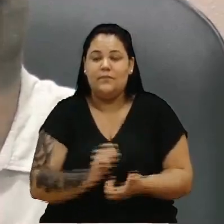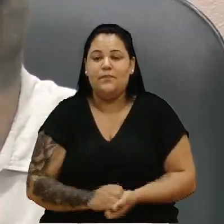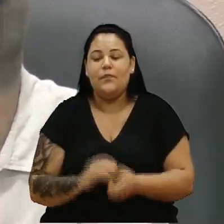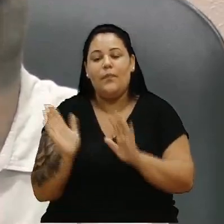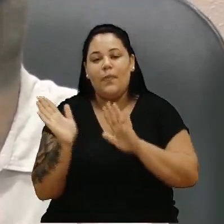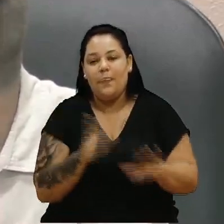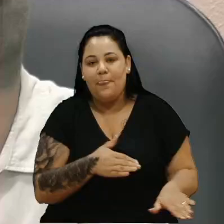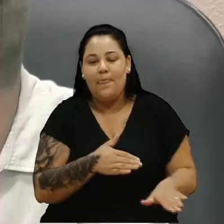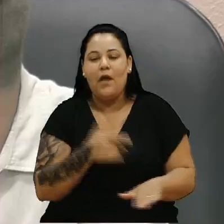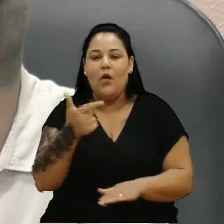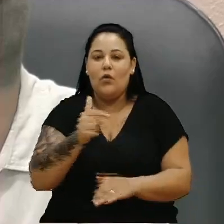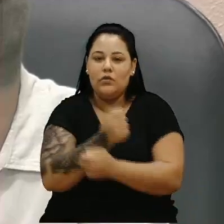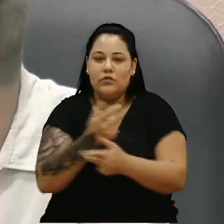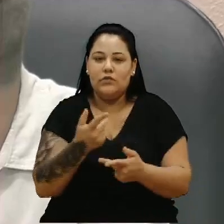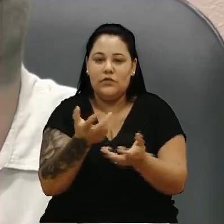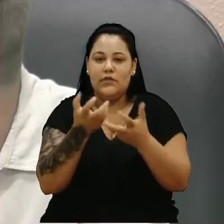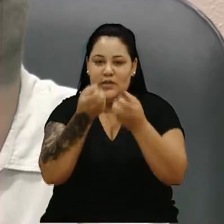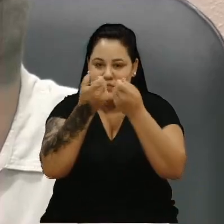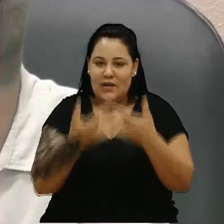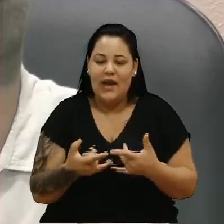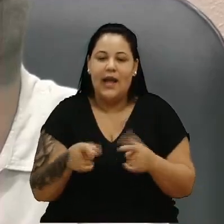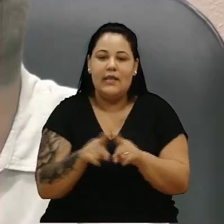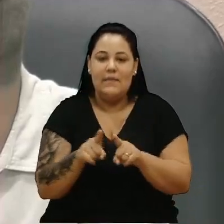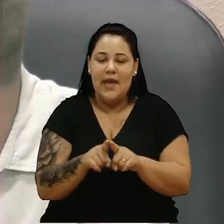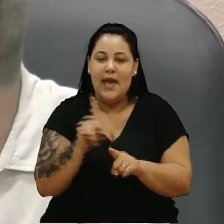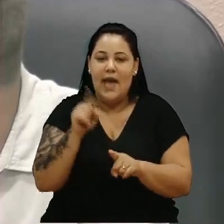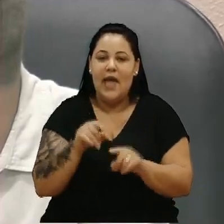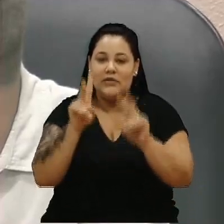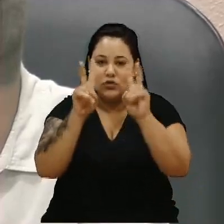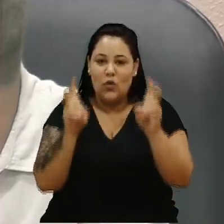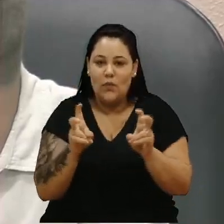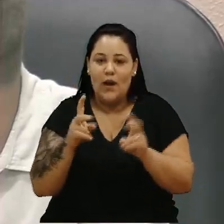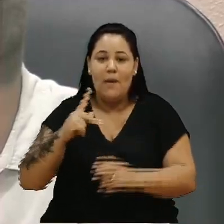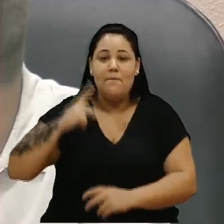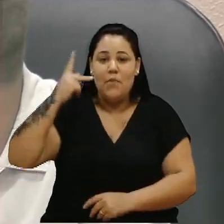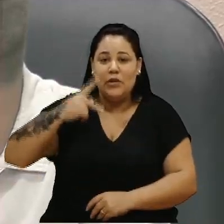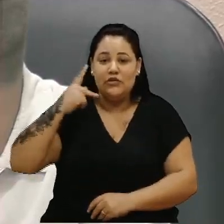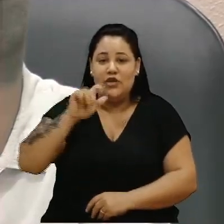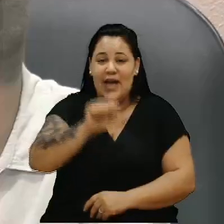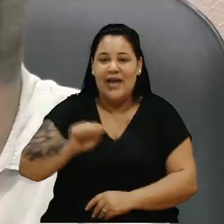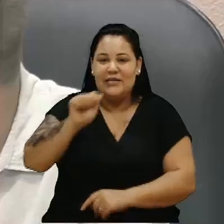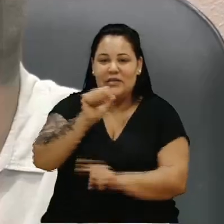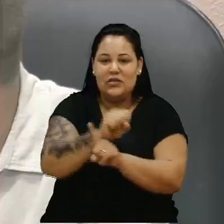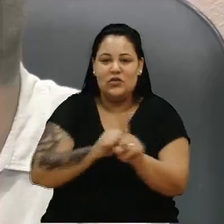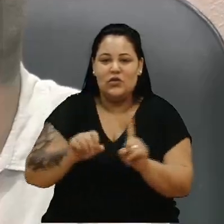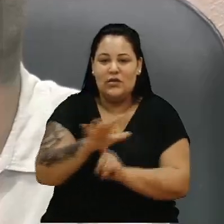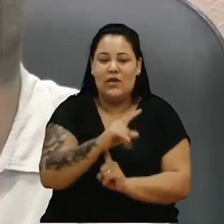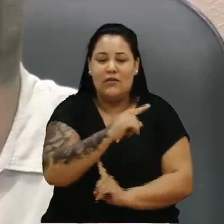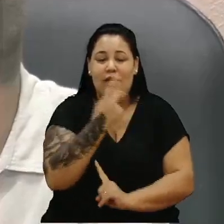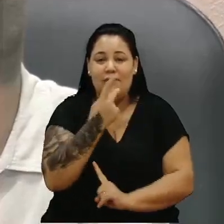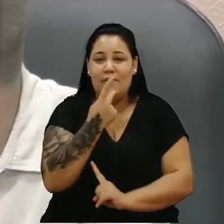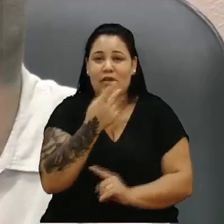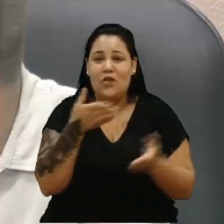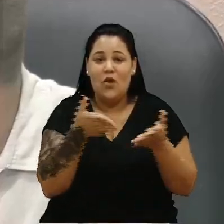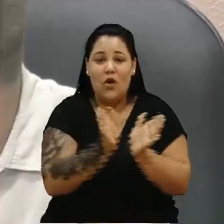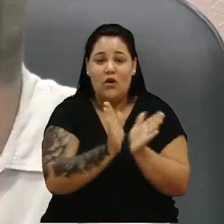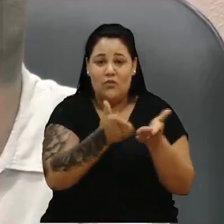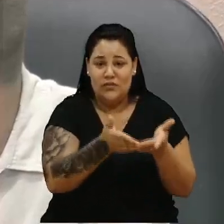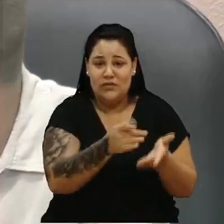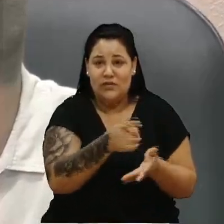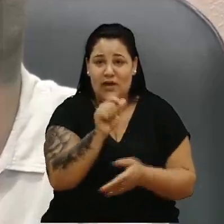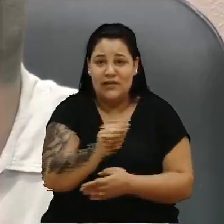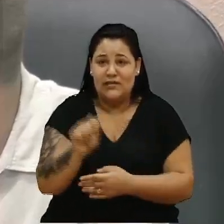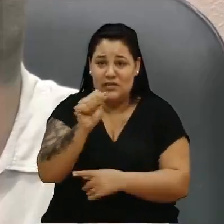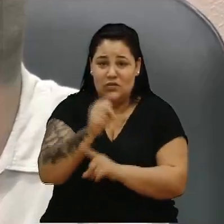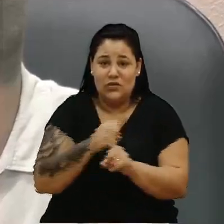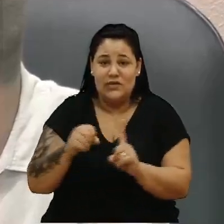eu queria levantar é sobre a política de assistência social. Né? Eu estava falando agora das comissões. A assistência social é